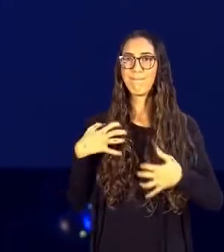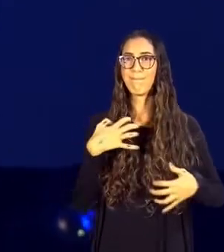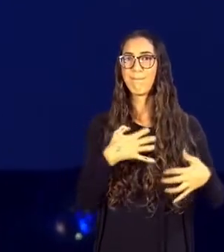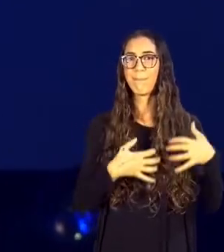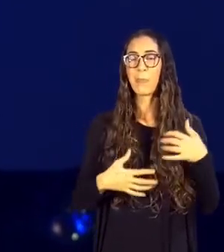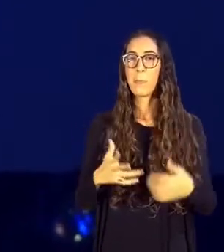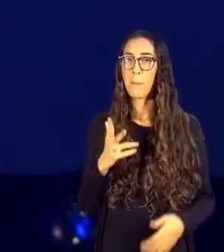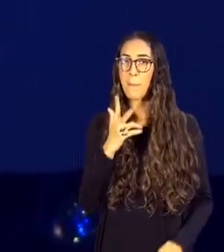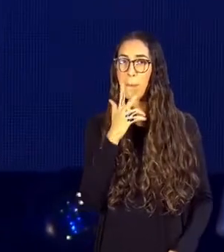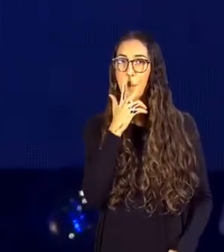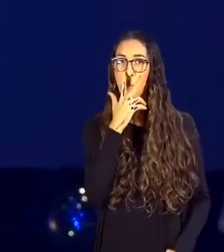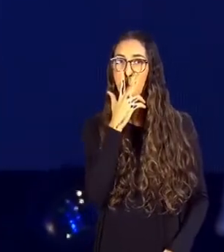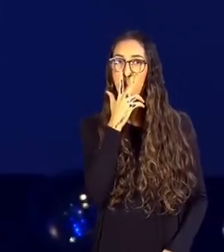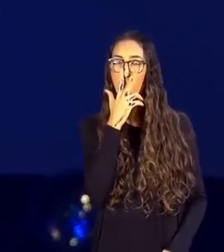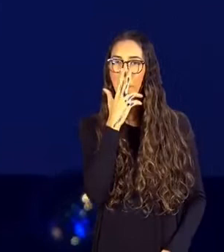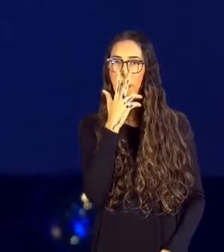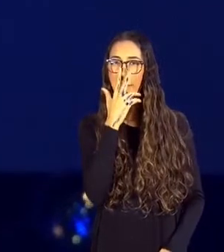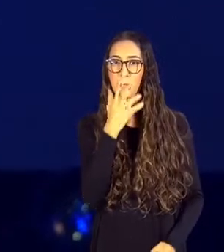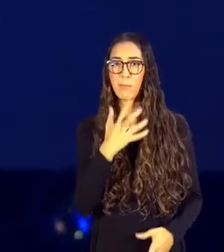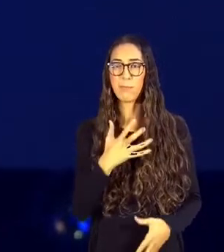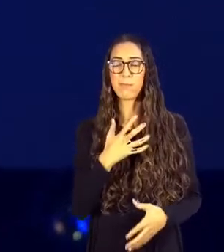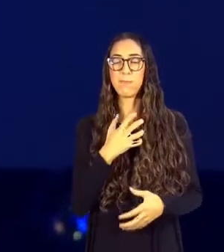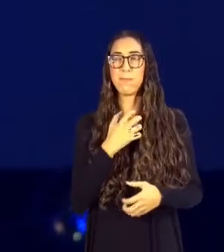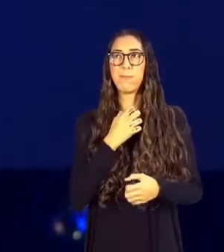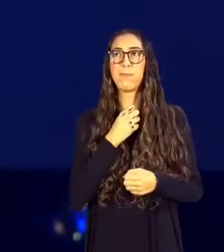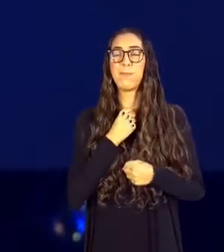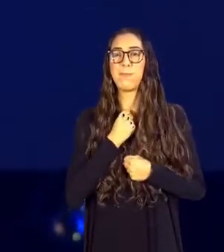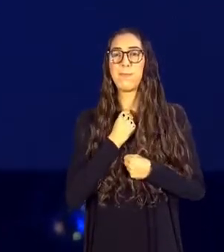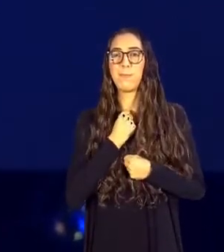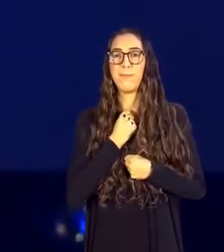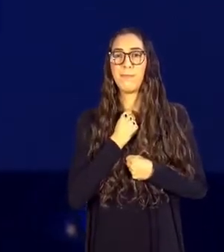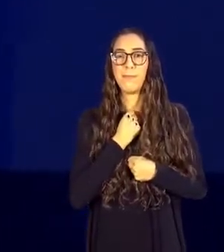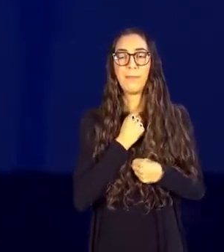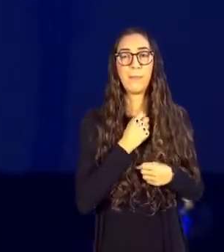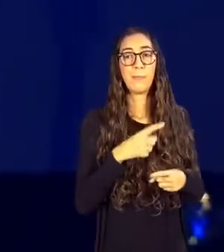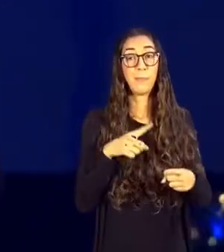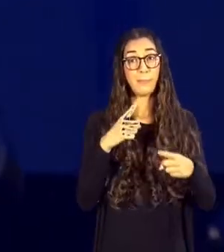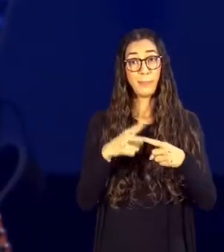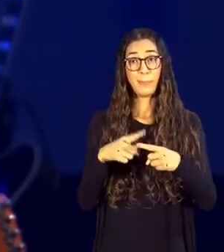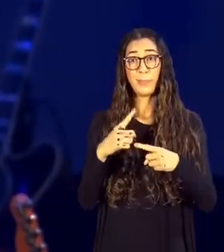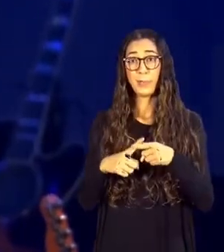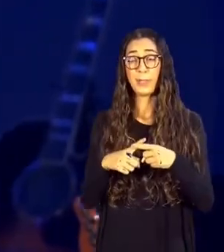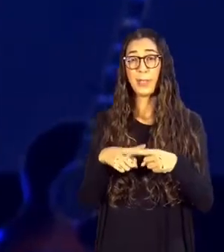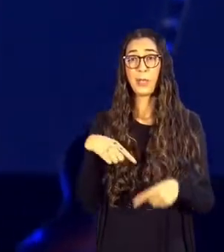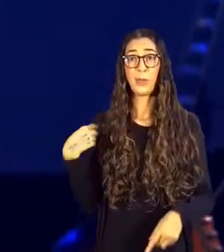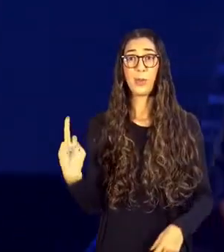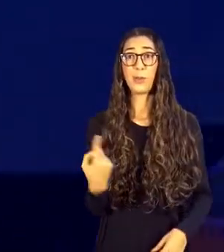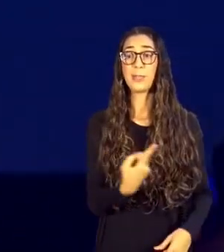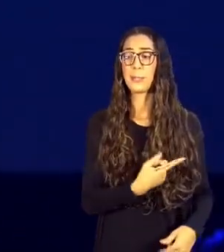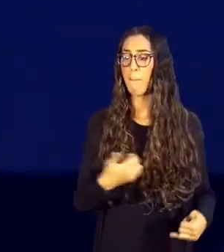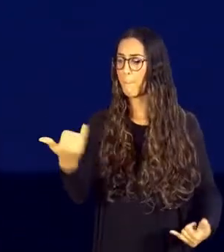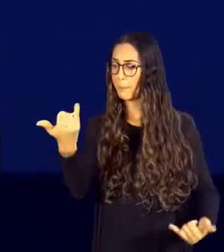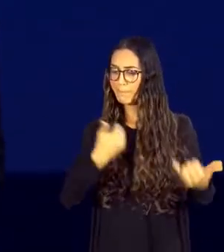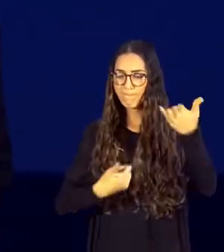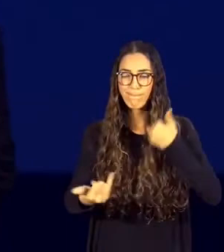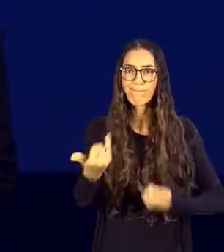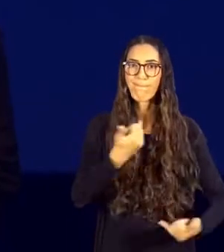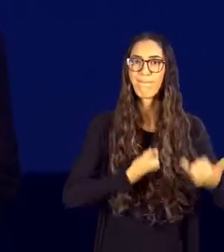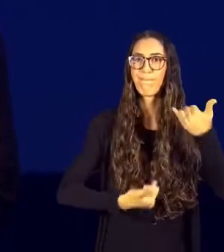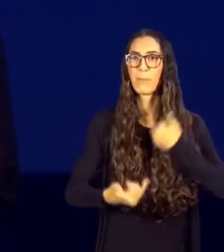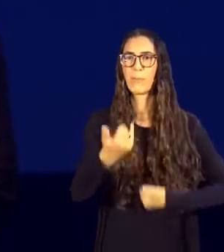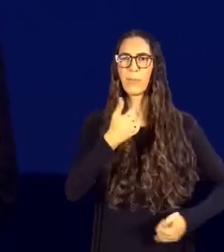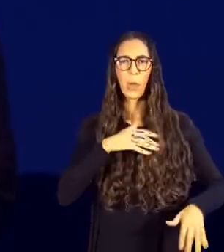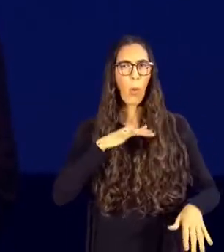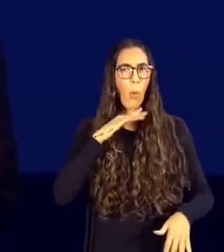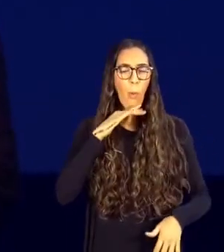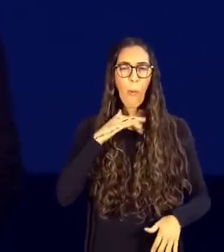parece que está sufocando, né? Por quê? Porque ouvimos muitas notícias ruins. É muita